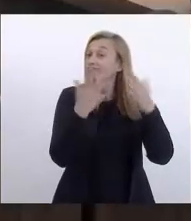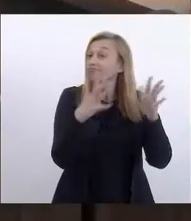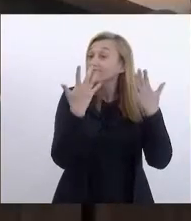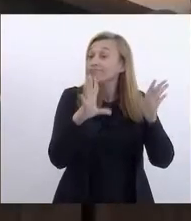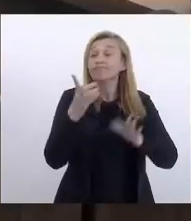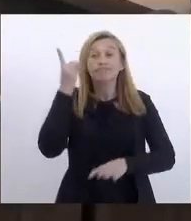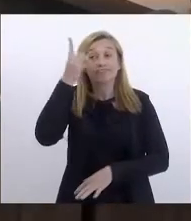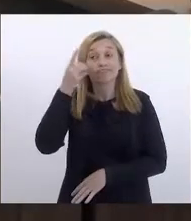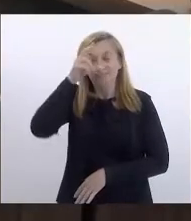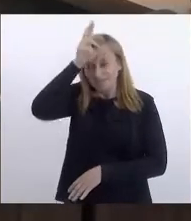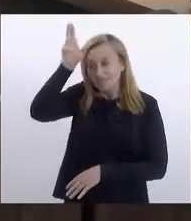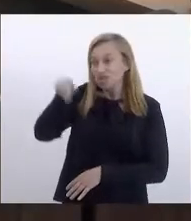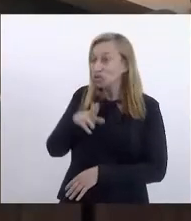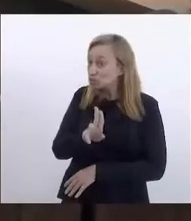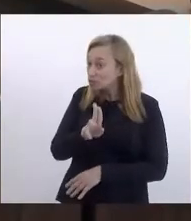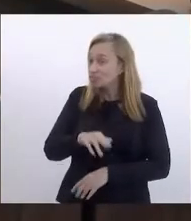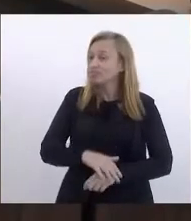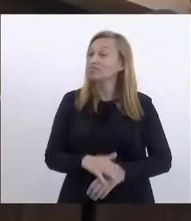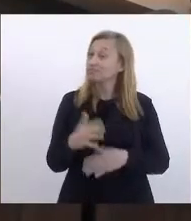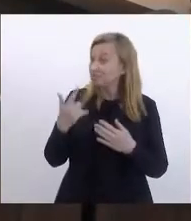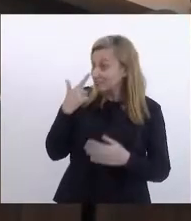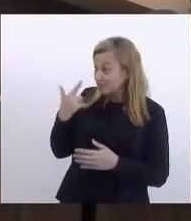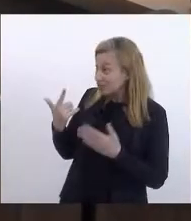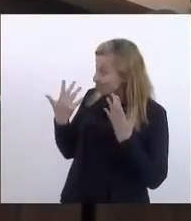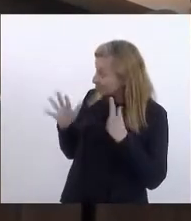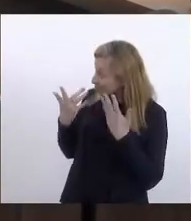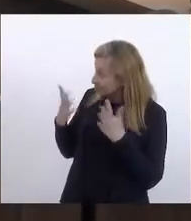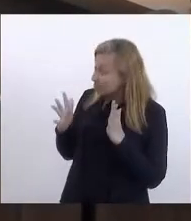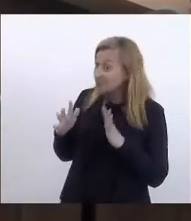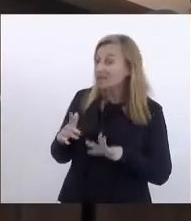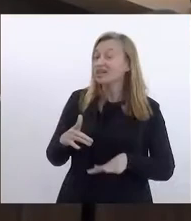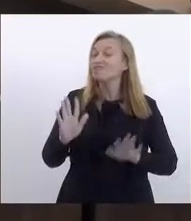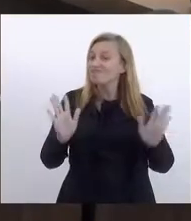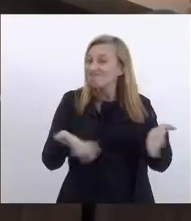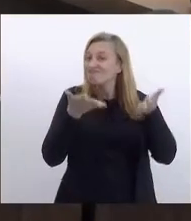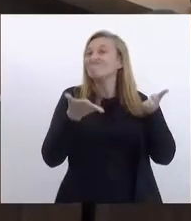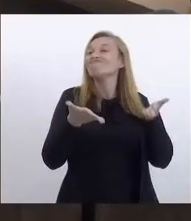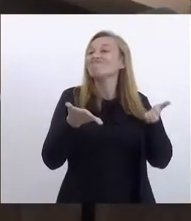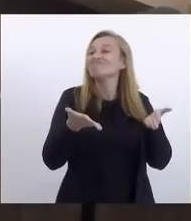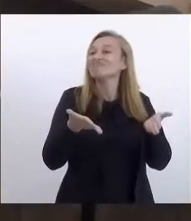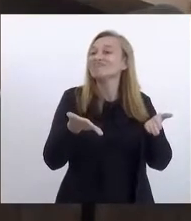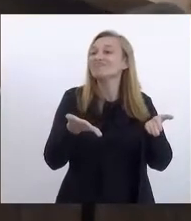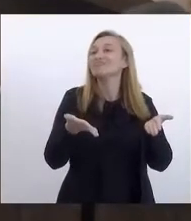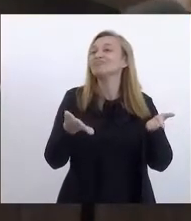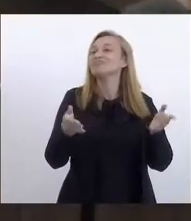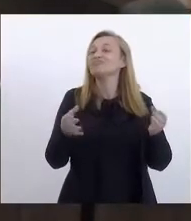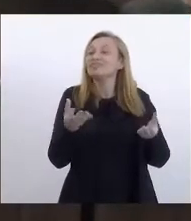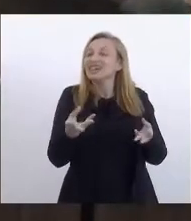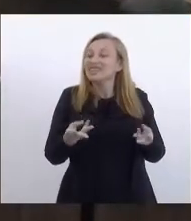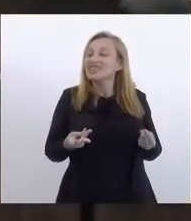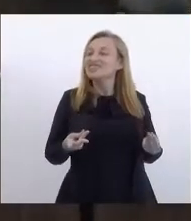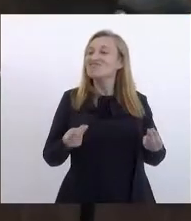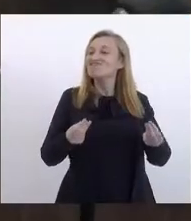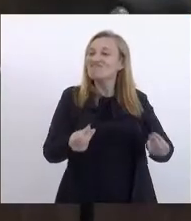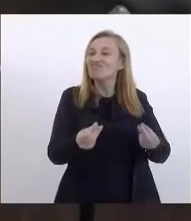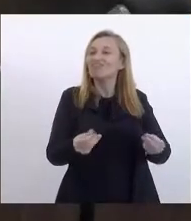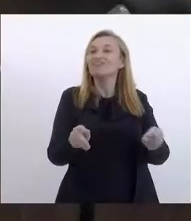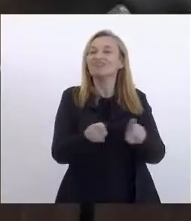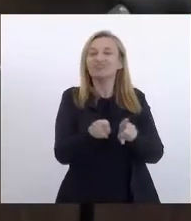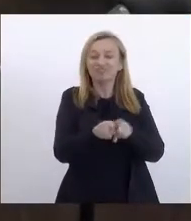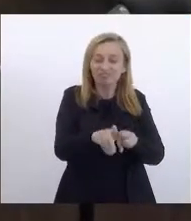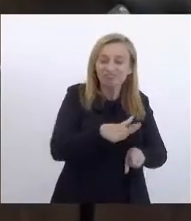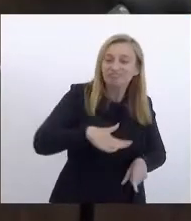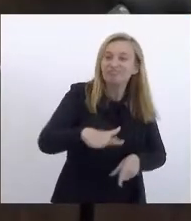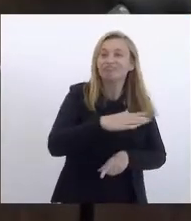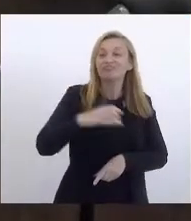a deputada Tia Ju, viu, deputada Tia Ju, pela iniciativa e pela sensibilidade de também no campo